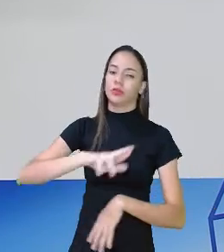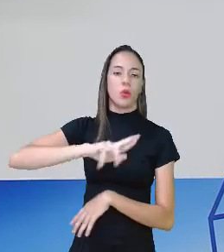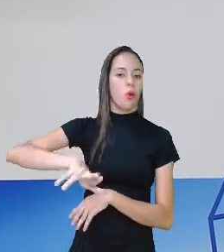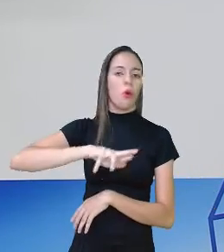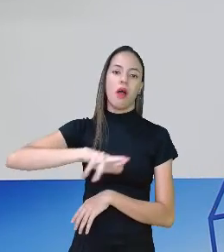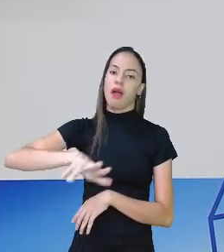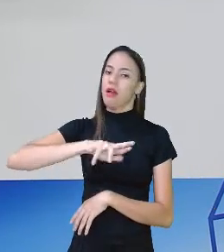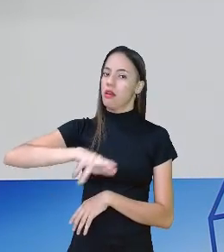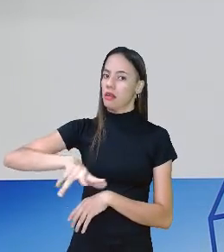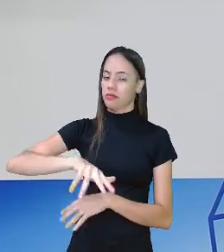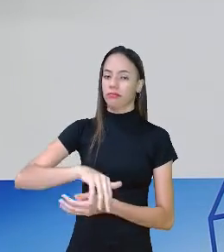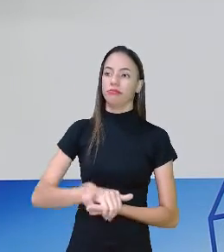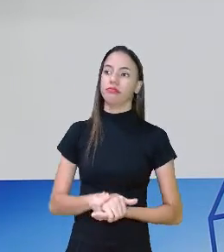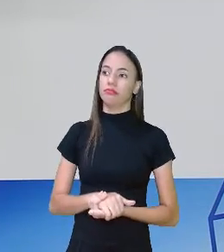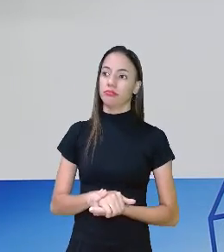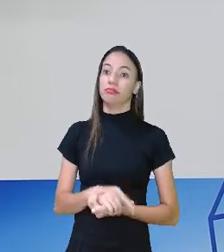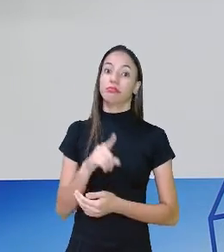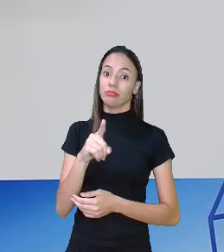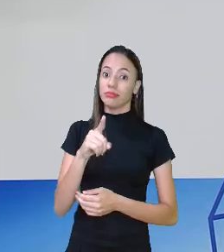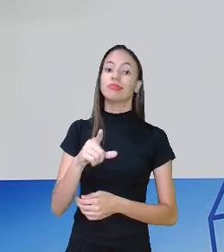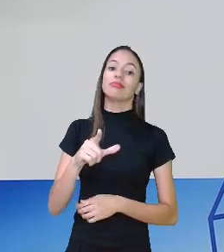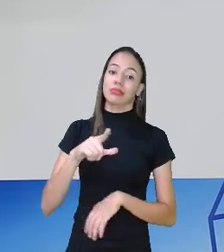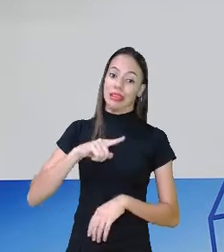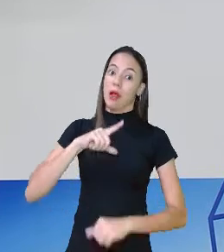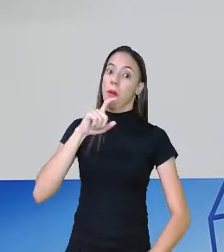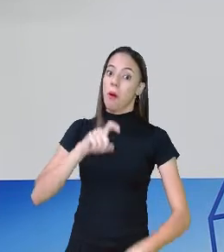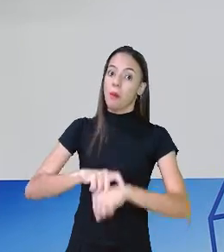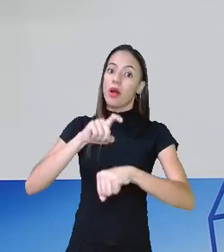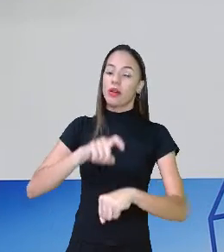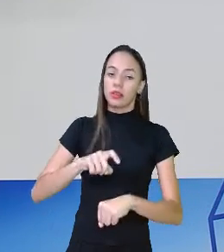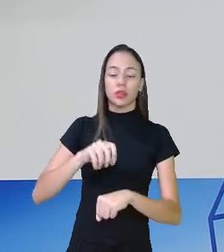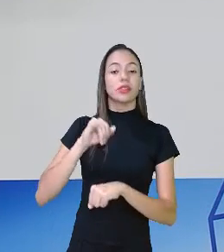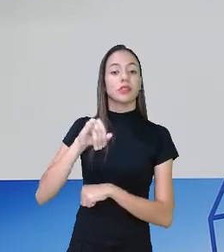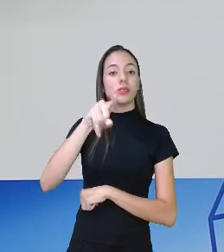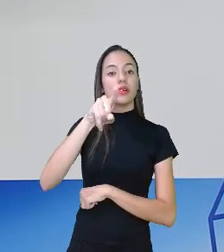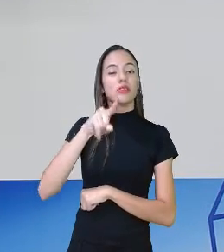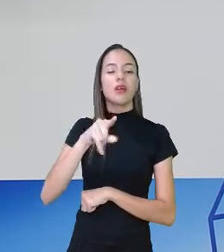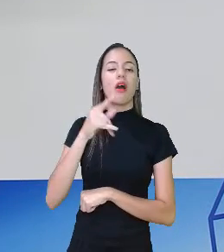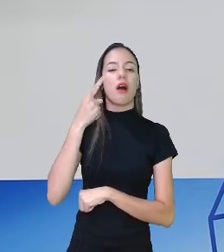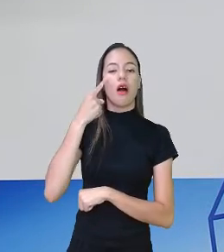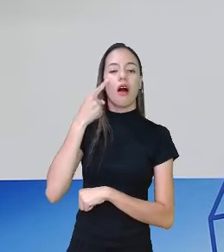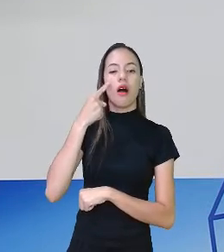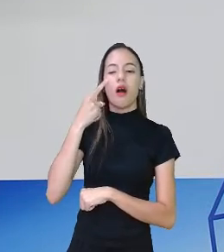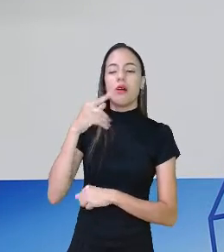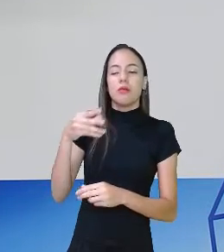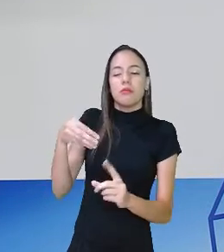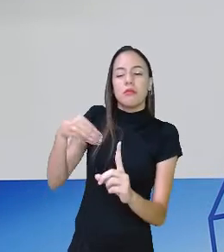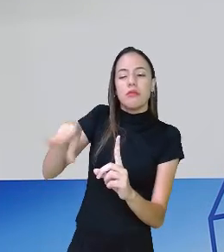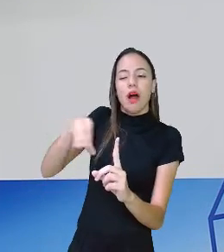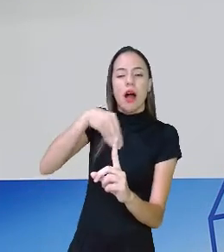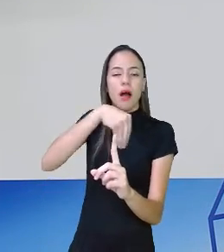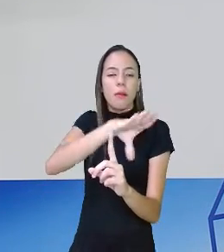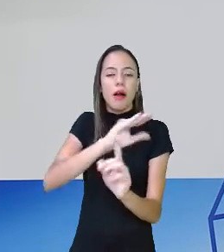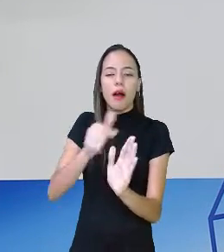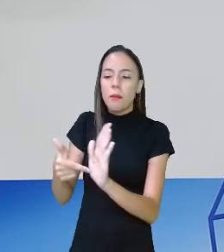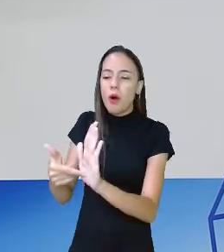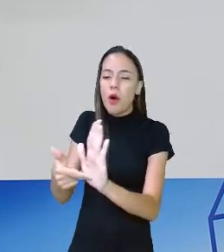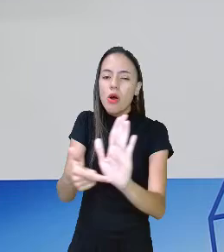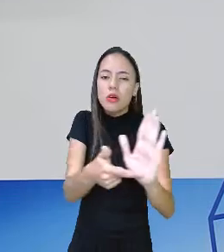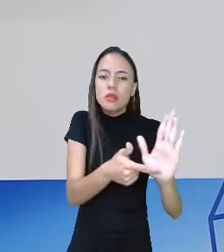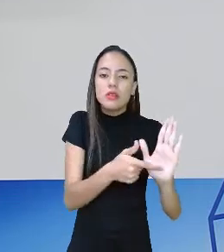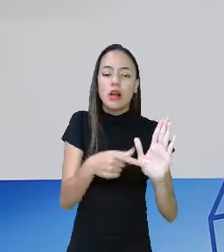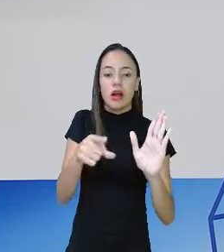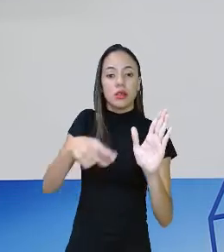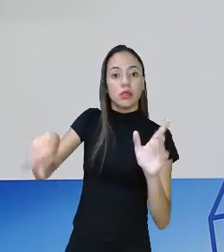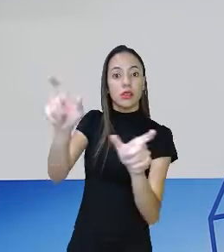prazerosa. Isso vai chegar a ser tudo isso se você for conquistando, mediando, mostrando que os